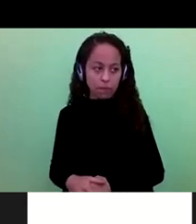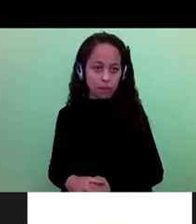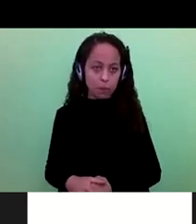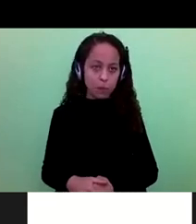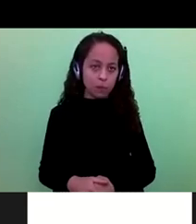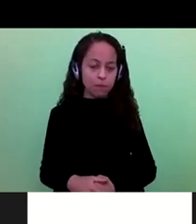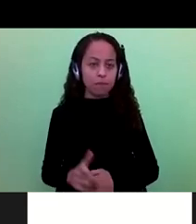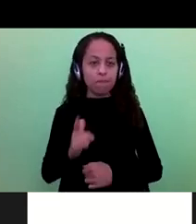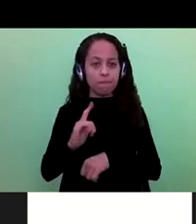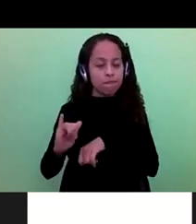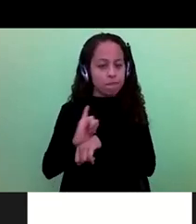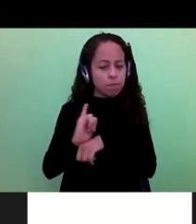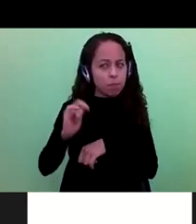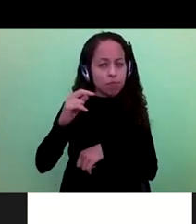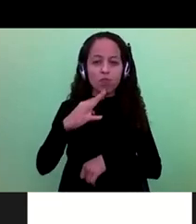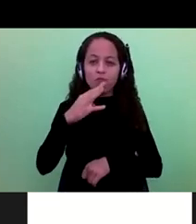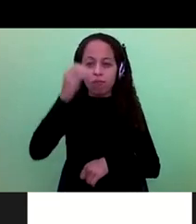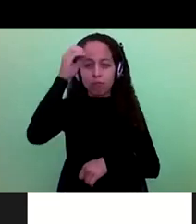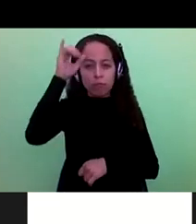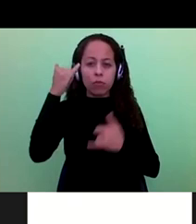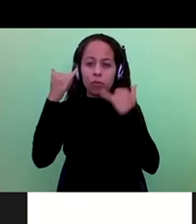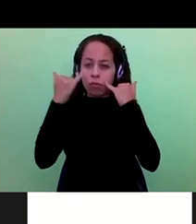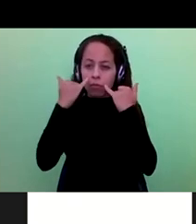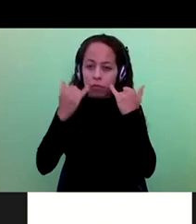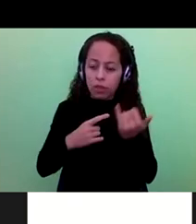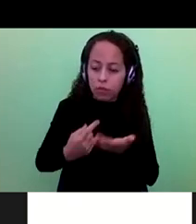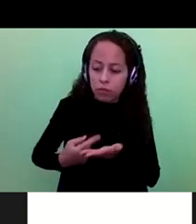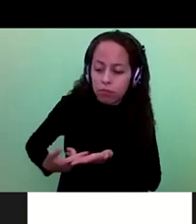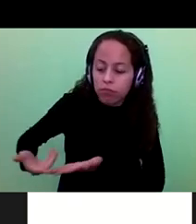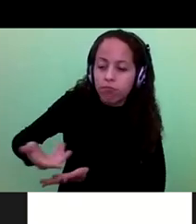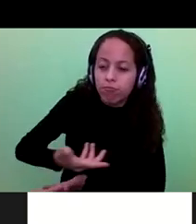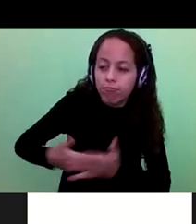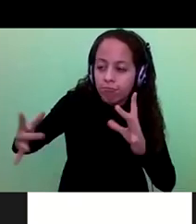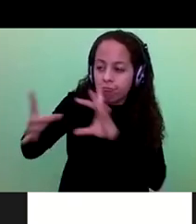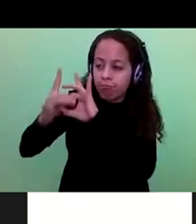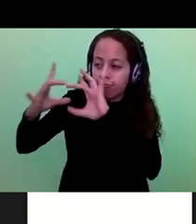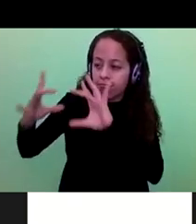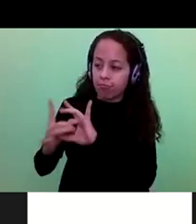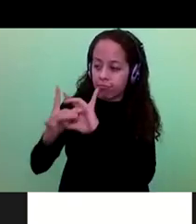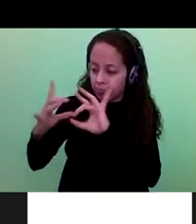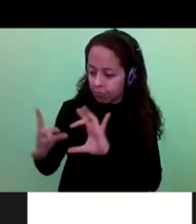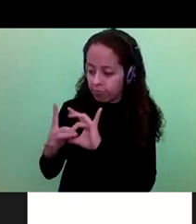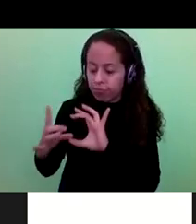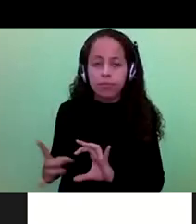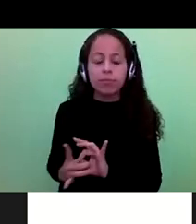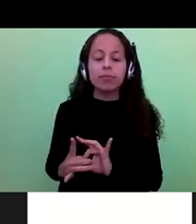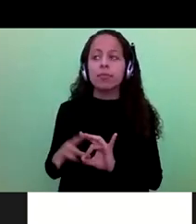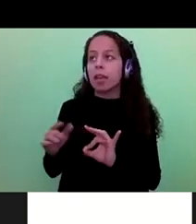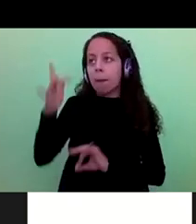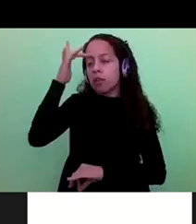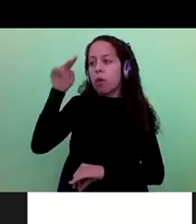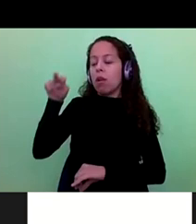essa articulação de conhecimento, essa articulação entre áreas de conhecimento, ela é muito